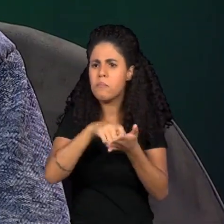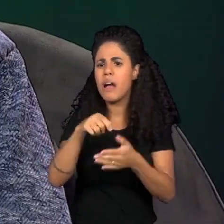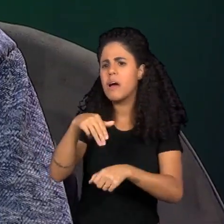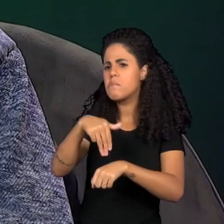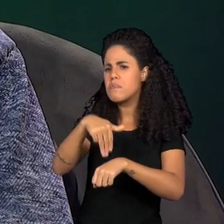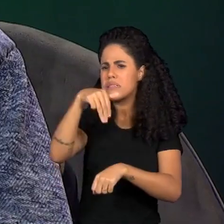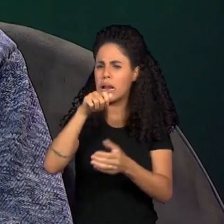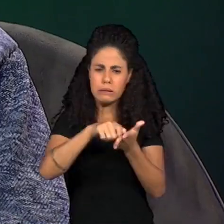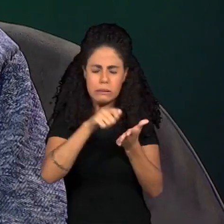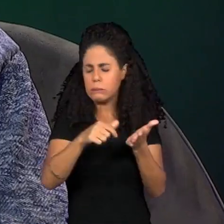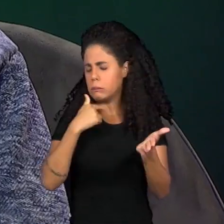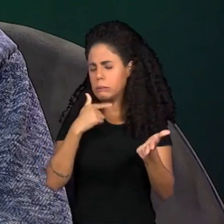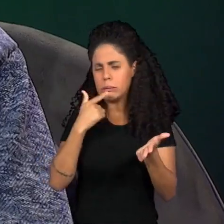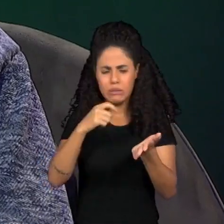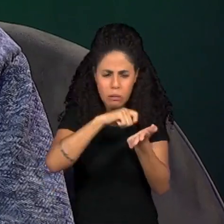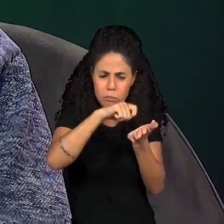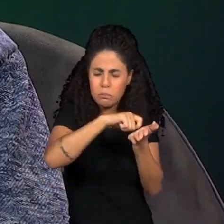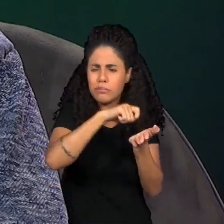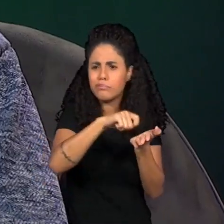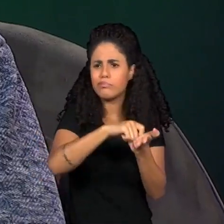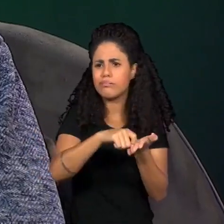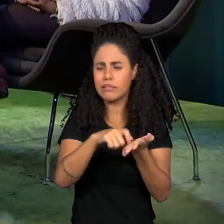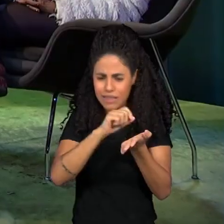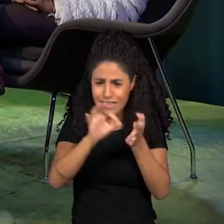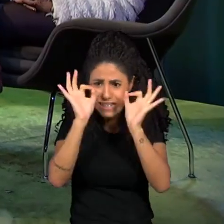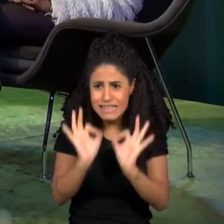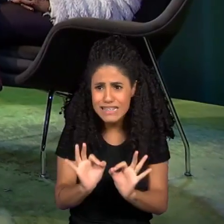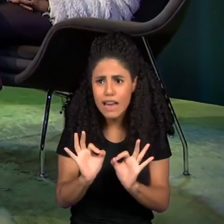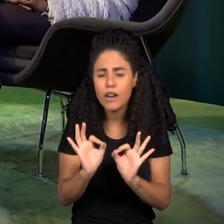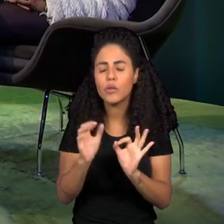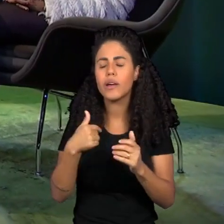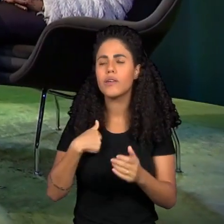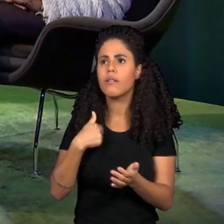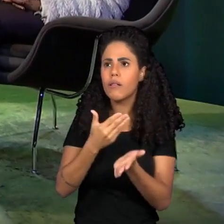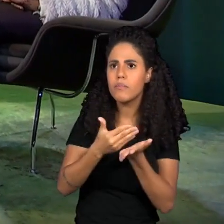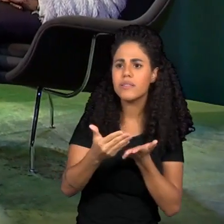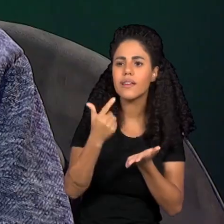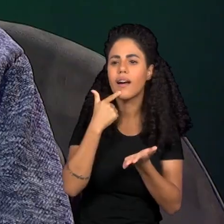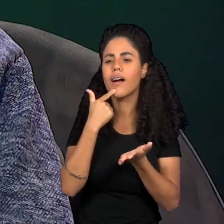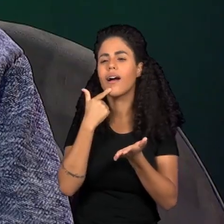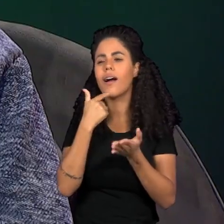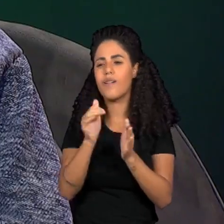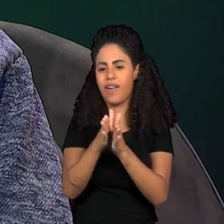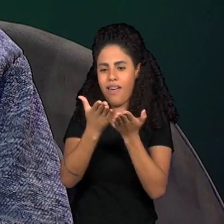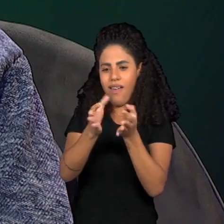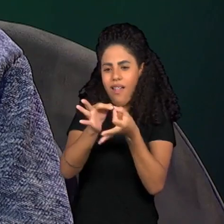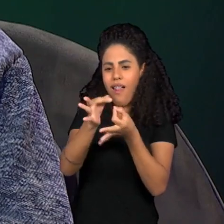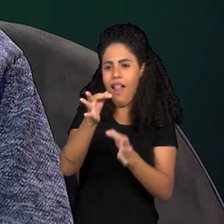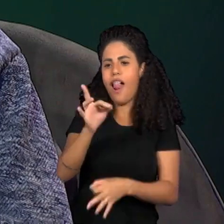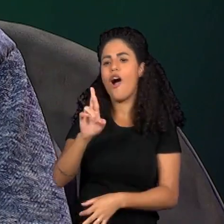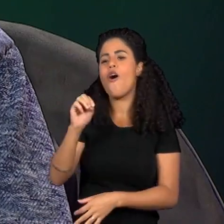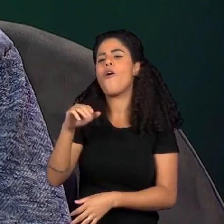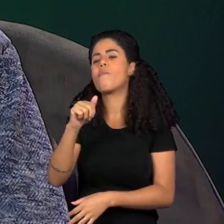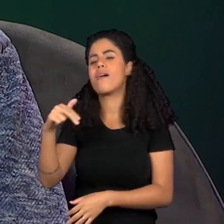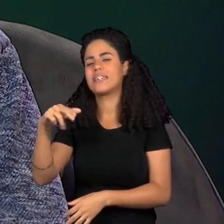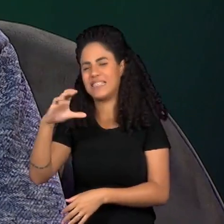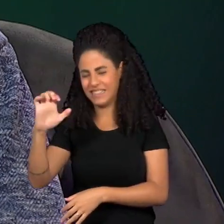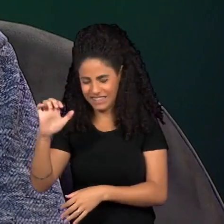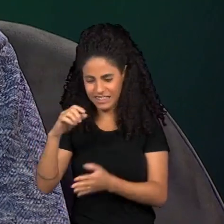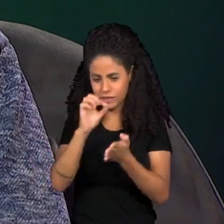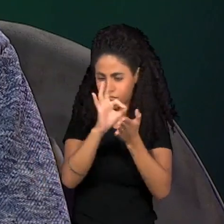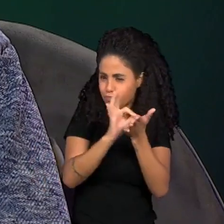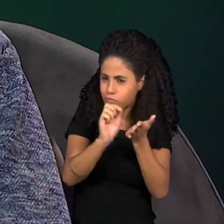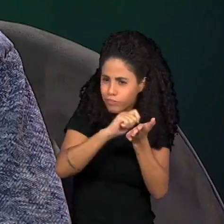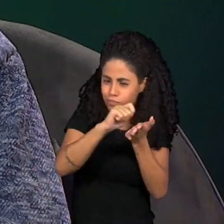escrever da forma antropológica, né? Aí eu comecei, vou fazer um romance. Aí eu estava querendo fazer um trabalho que fosse